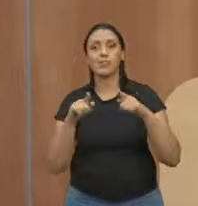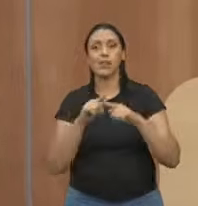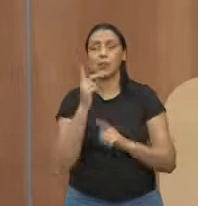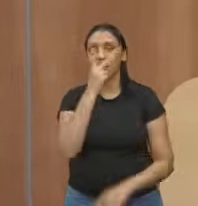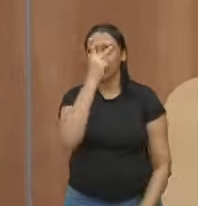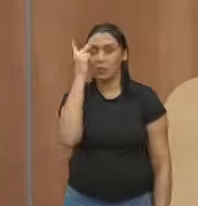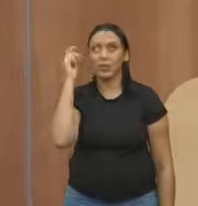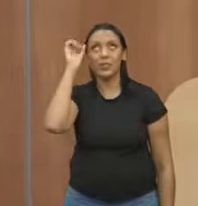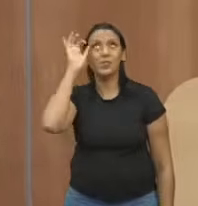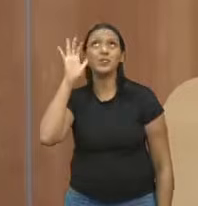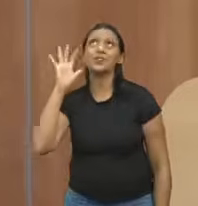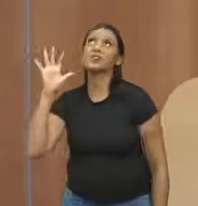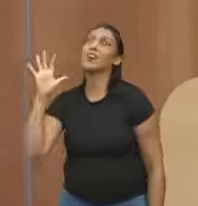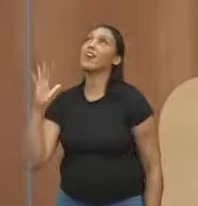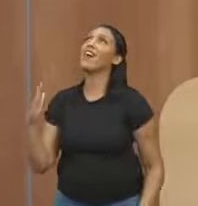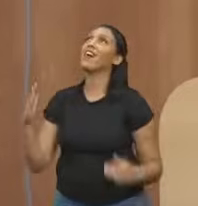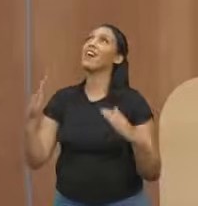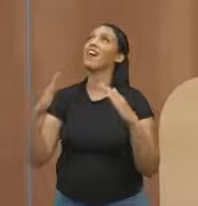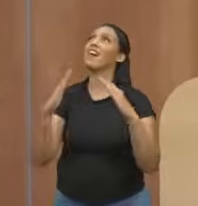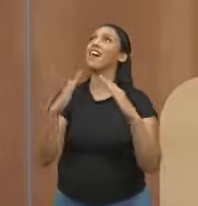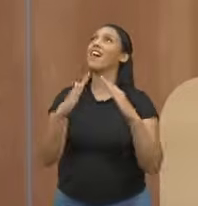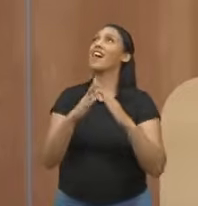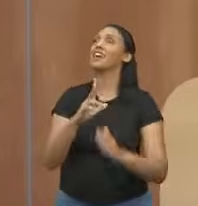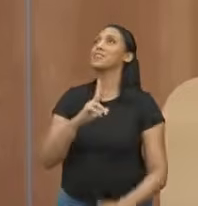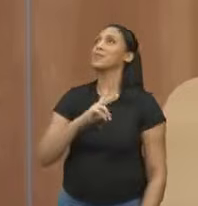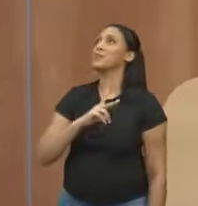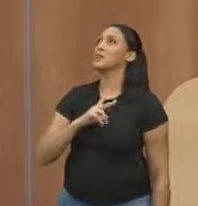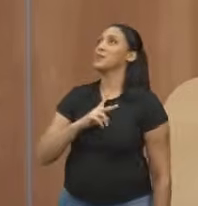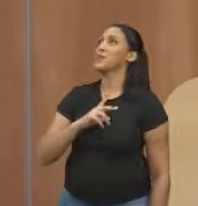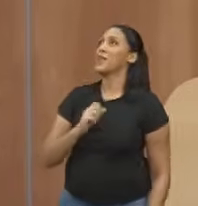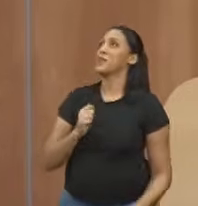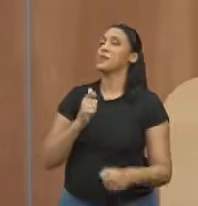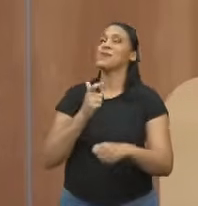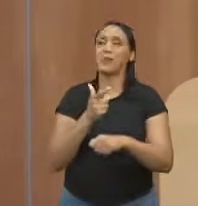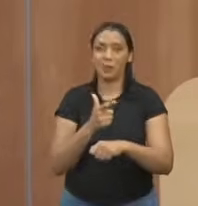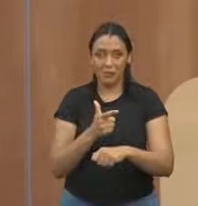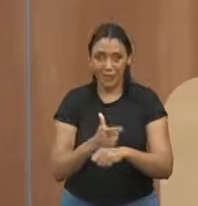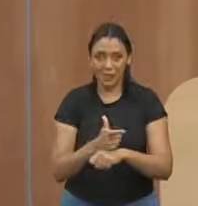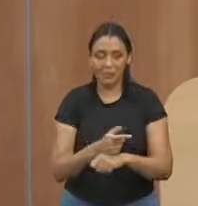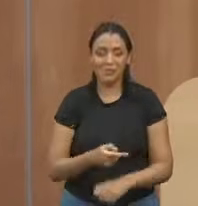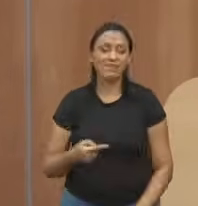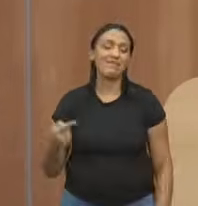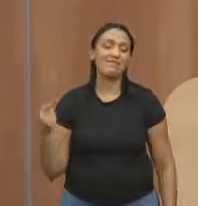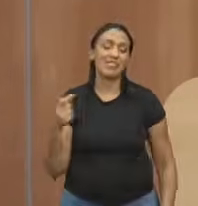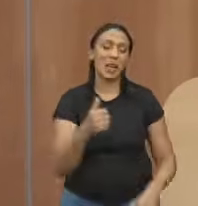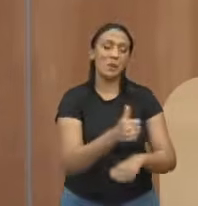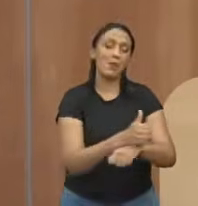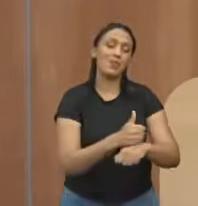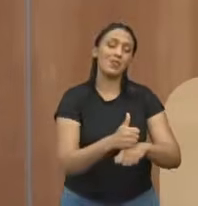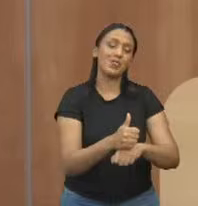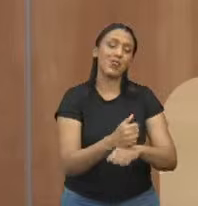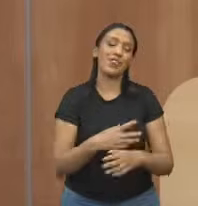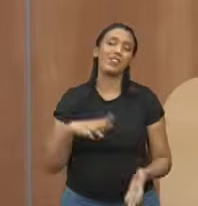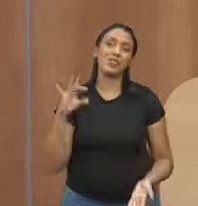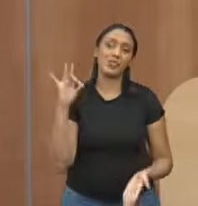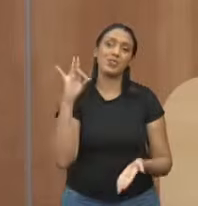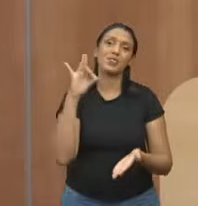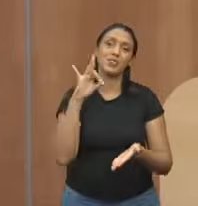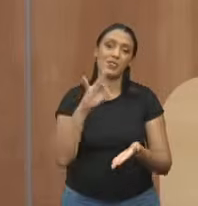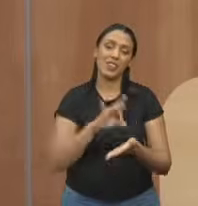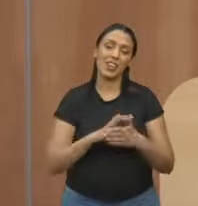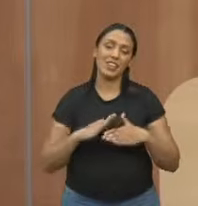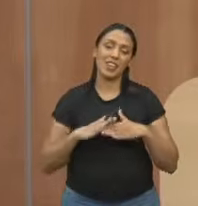própria de milhões de brasileiros. O corretor de imóveis, portanto, é um verdadeiro agente de